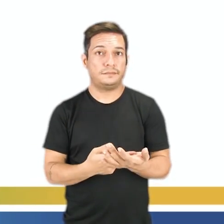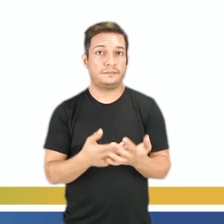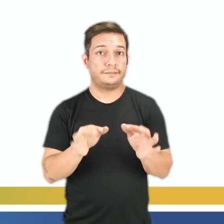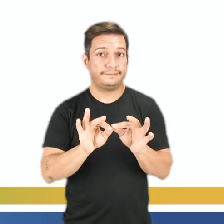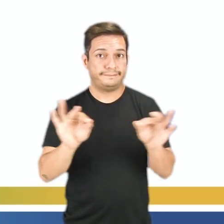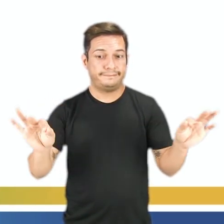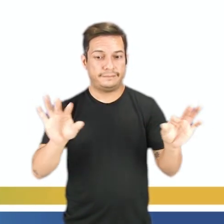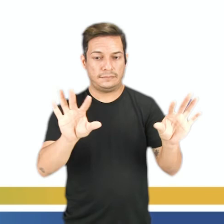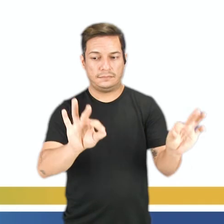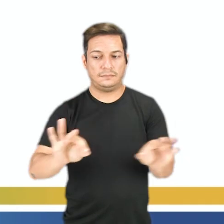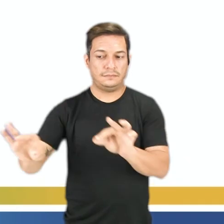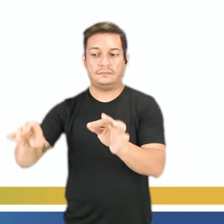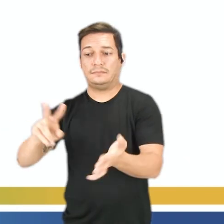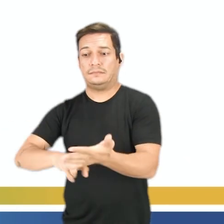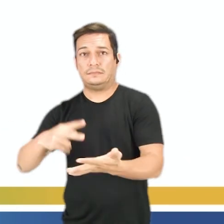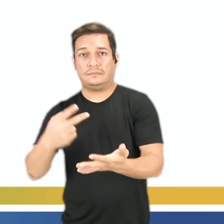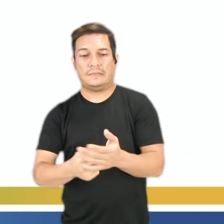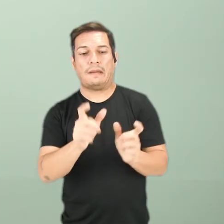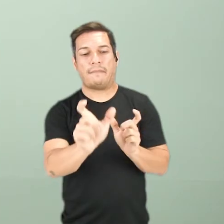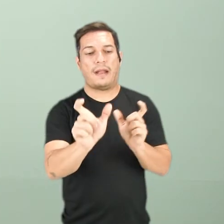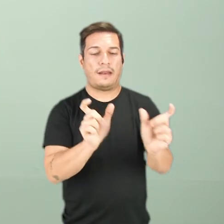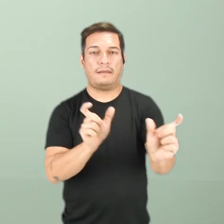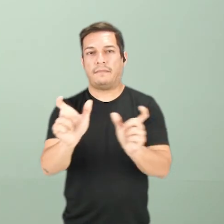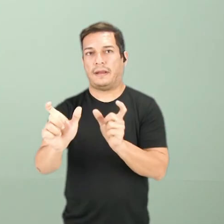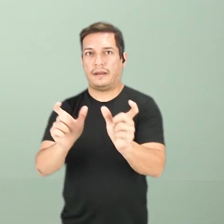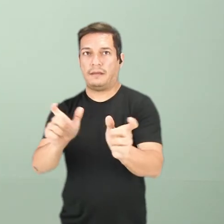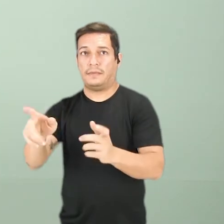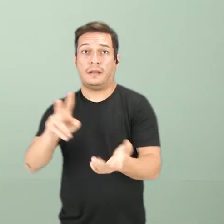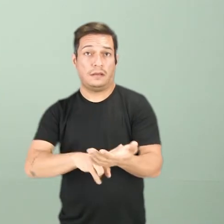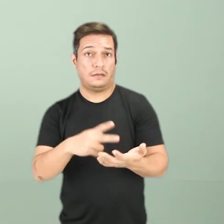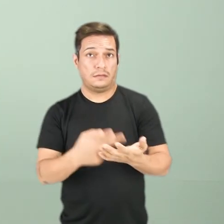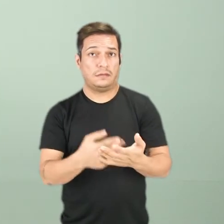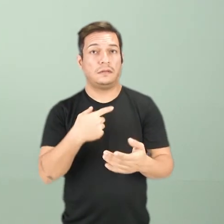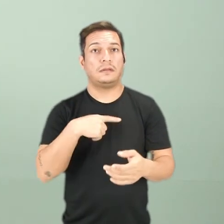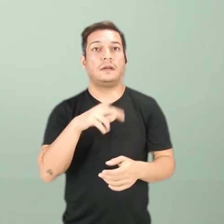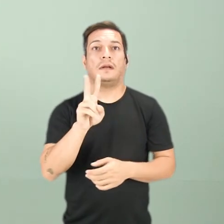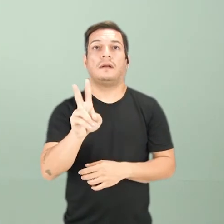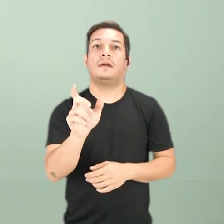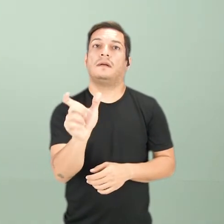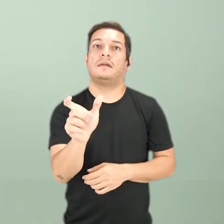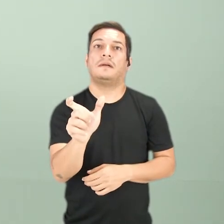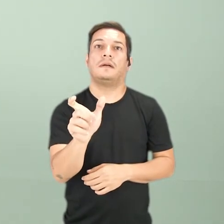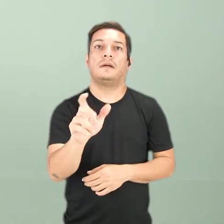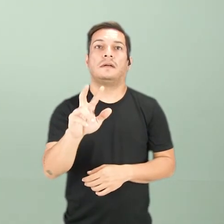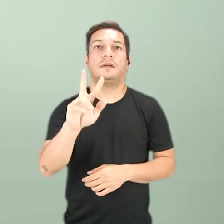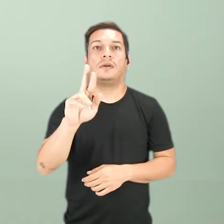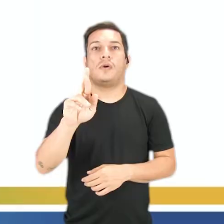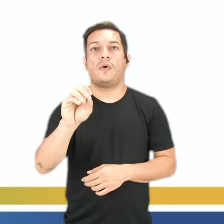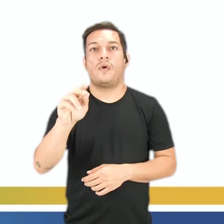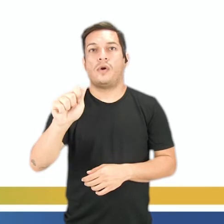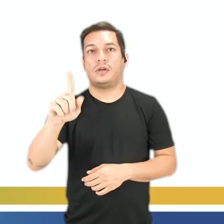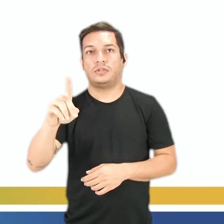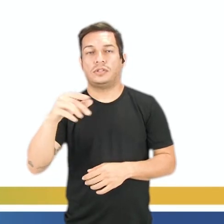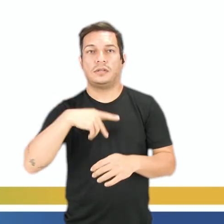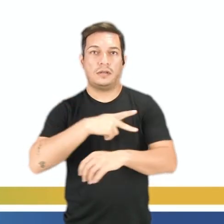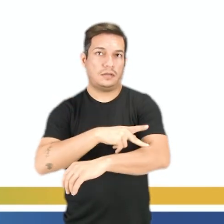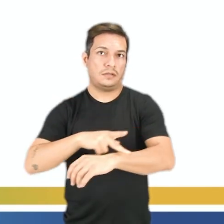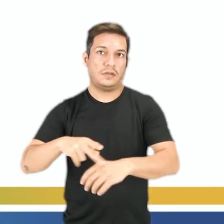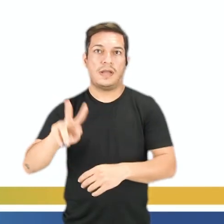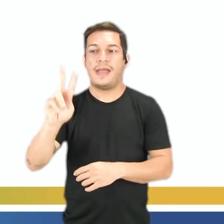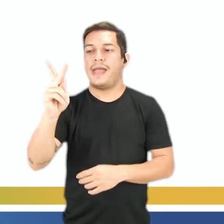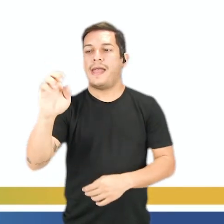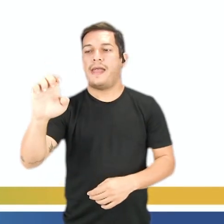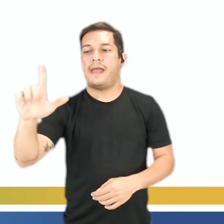da letra. Não dá para fazer uma tradução palavra por palavra. Aí eu tenho a palavra road, que é estrada, hell,